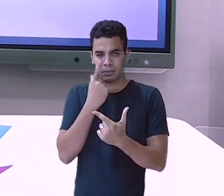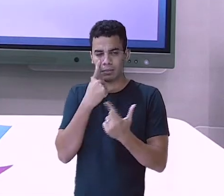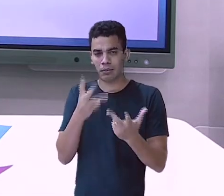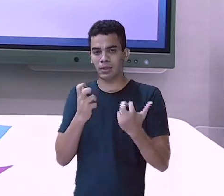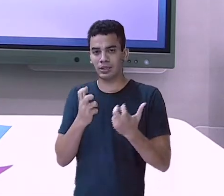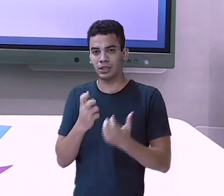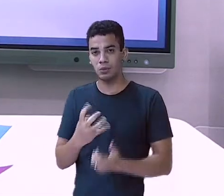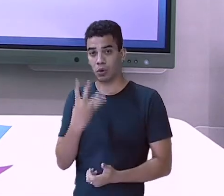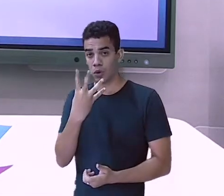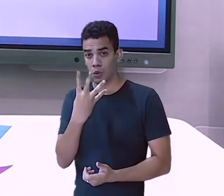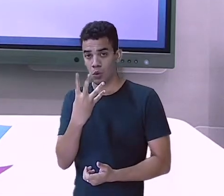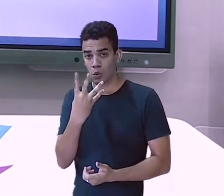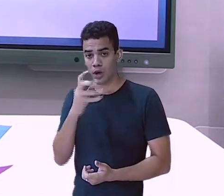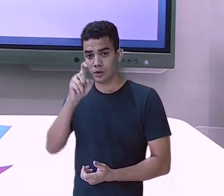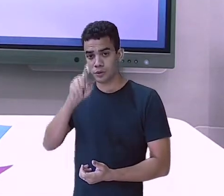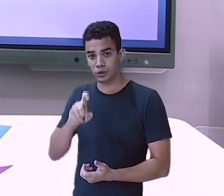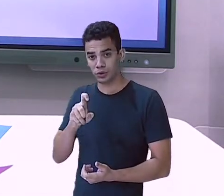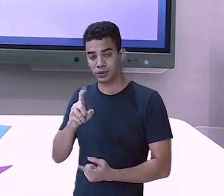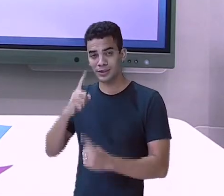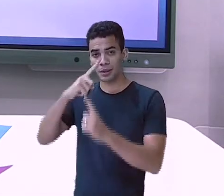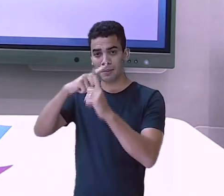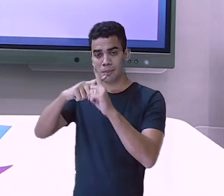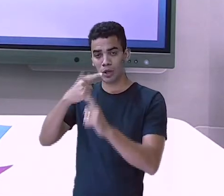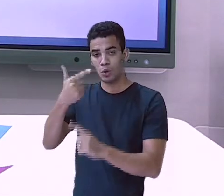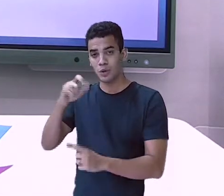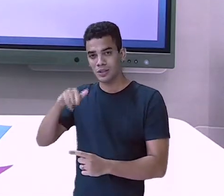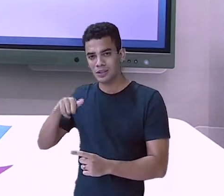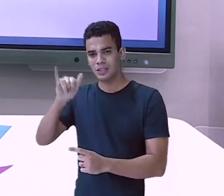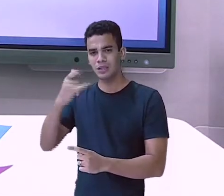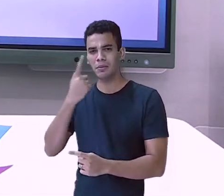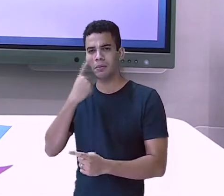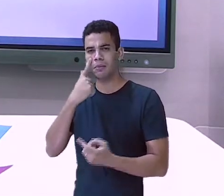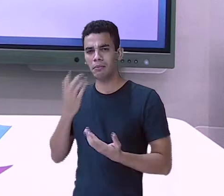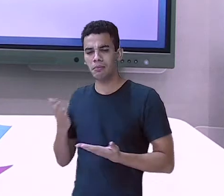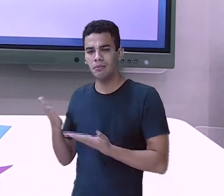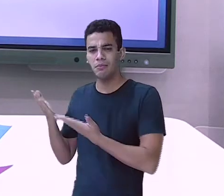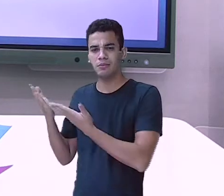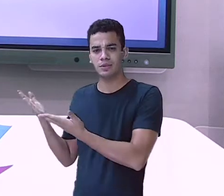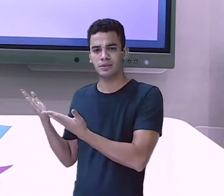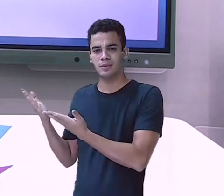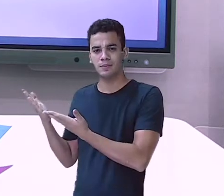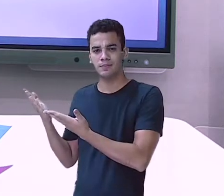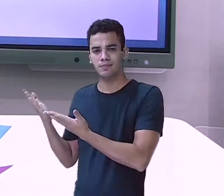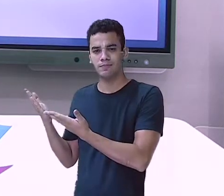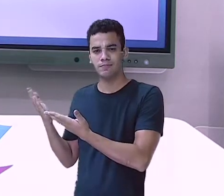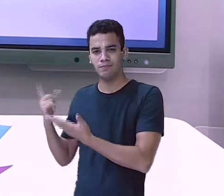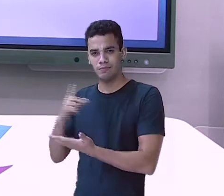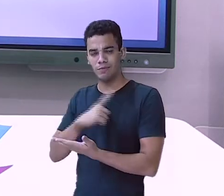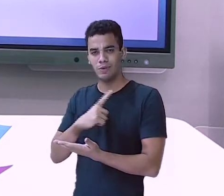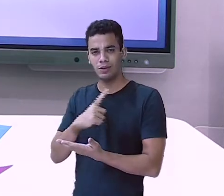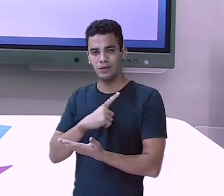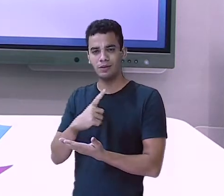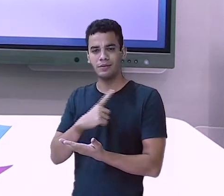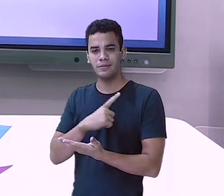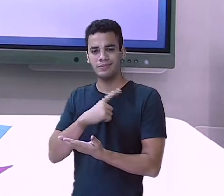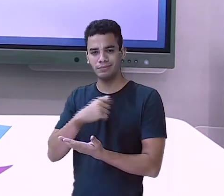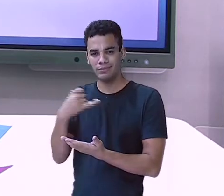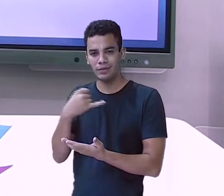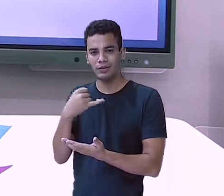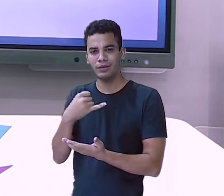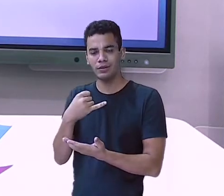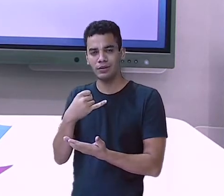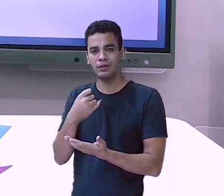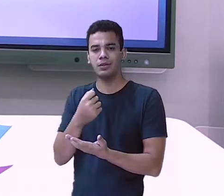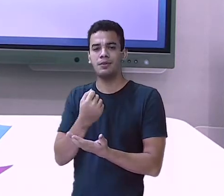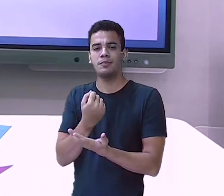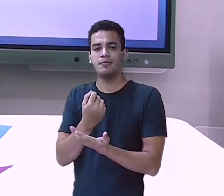mais 2y, 16z, 3xa mais y menos